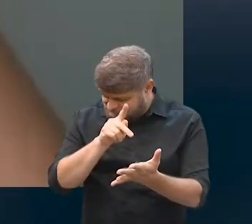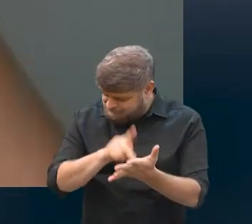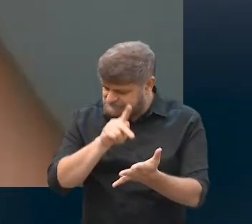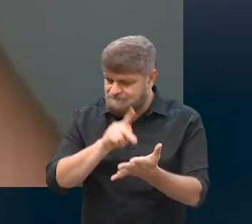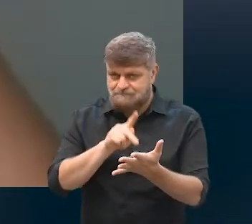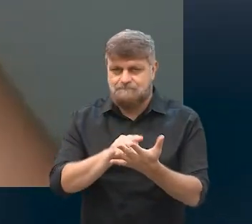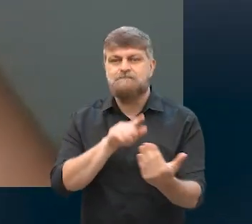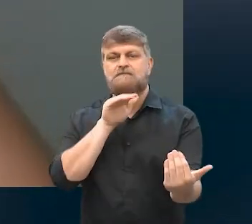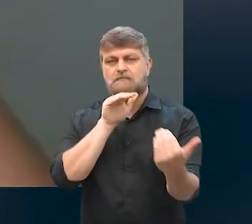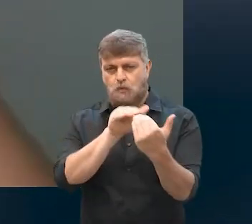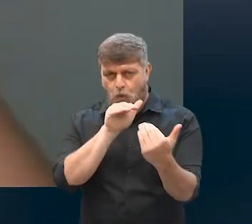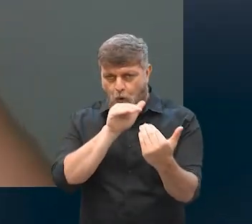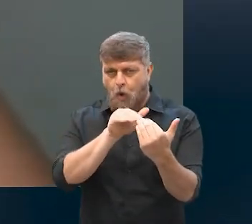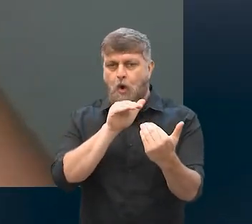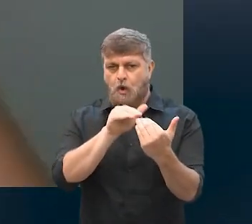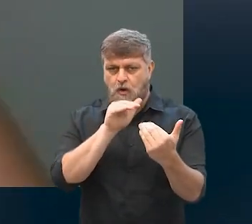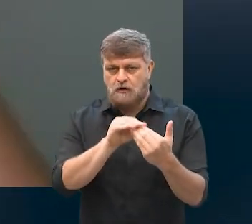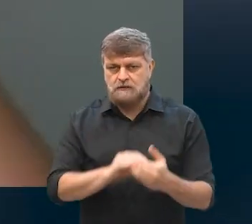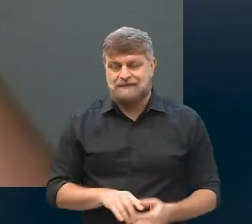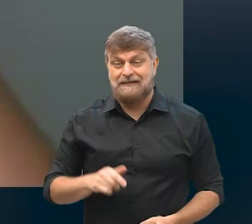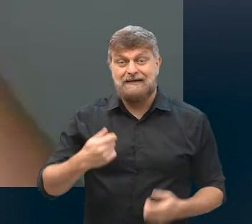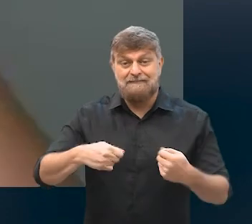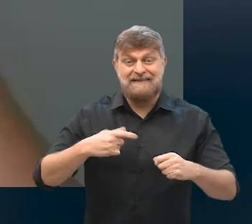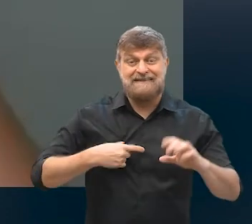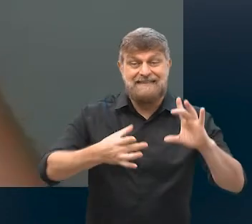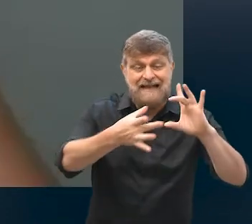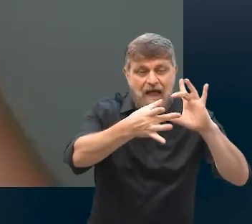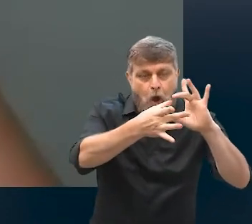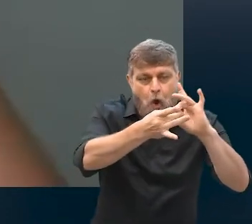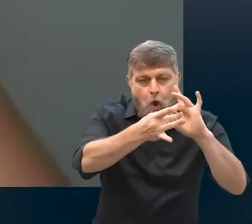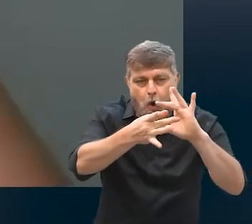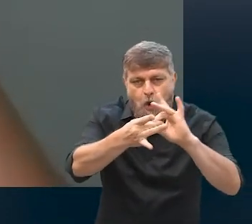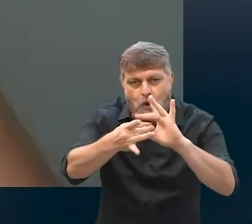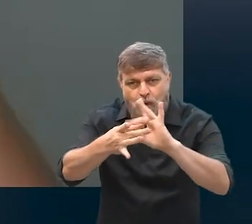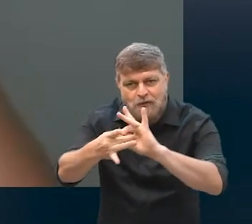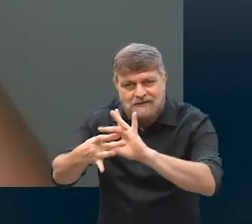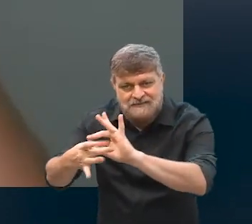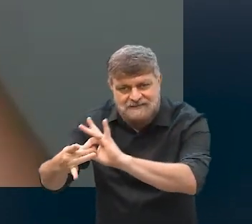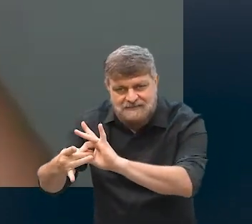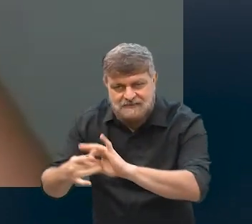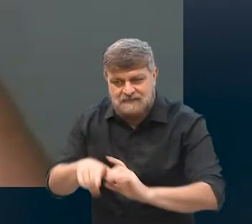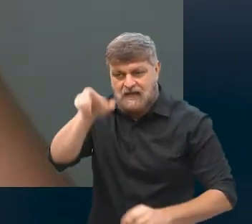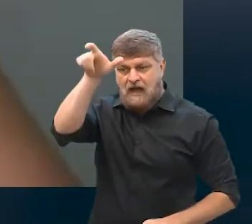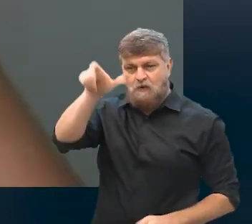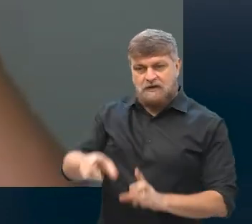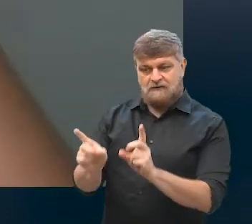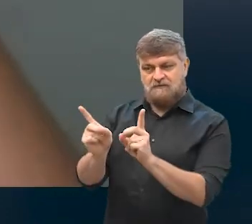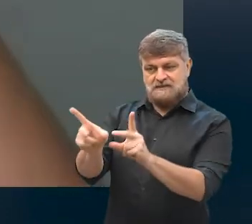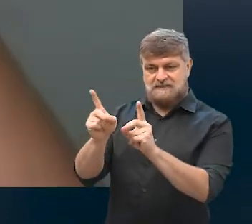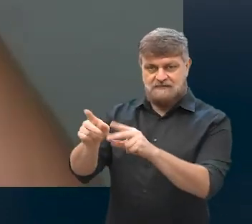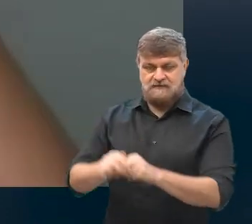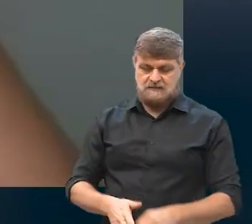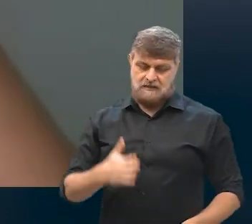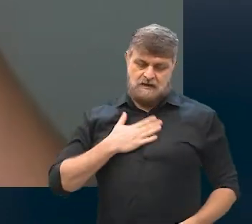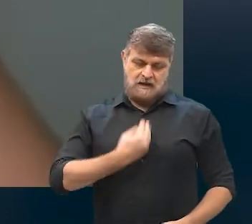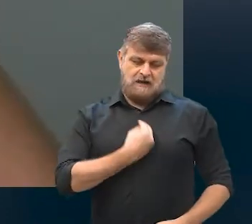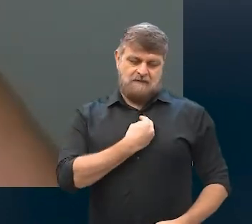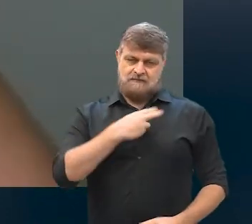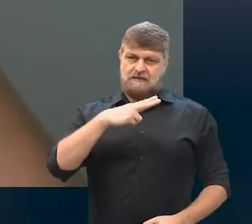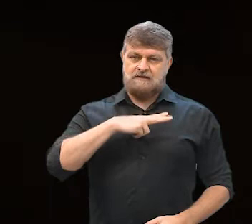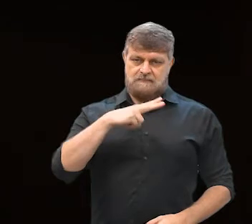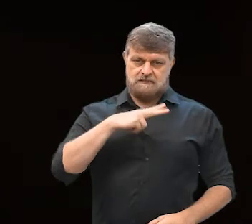Verdade, concordo plenamente. Você tem que ter consistência, né, daquilo que você oferece com aquilo que você é,